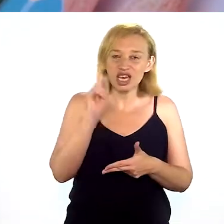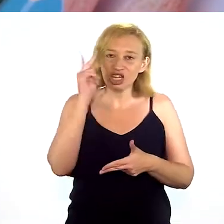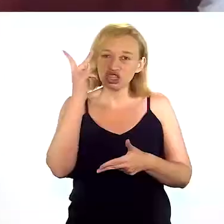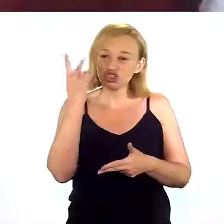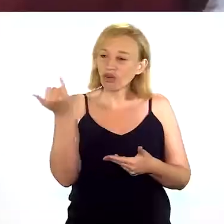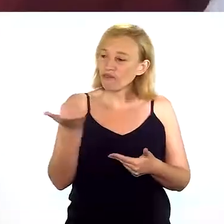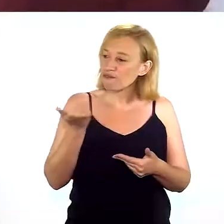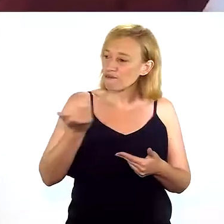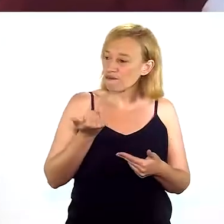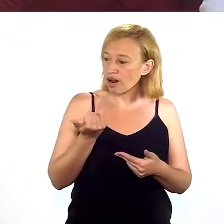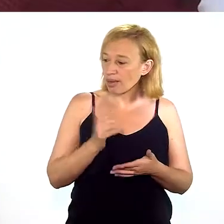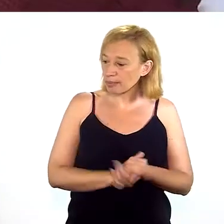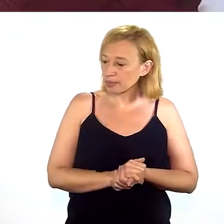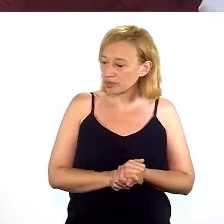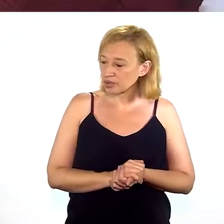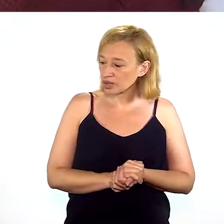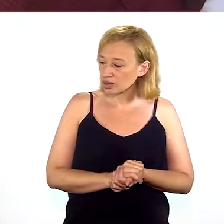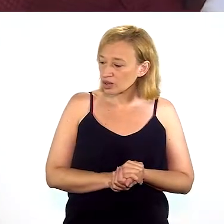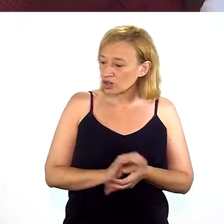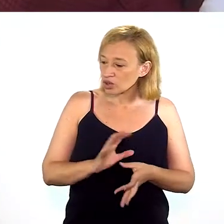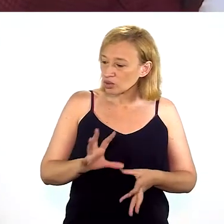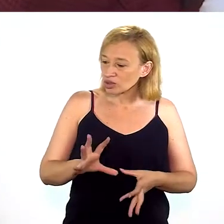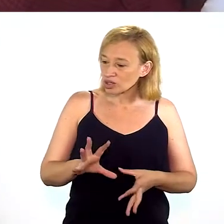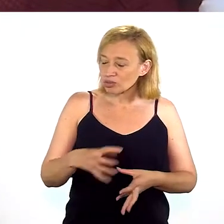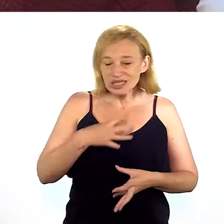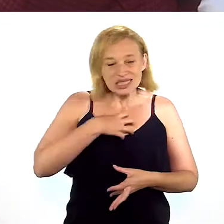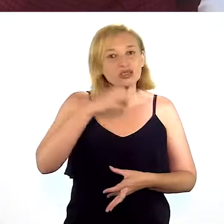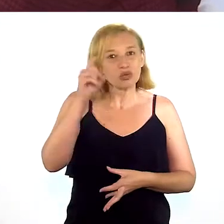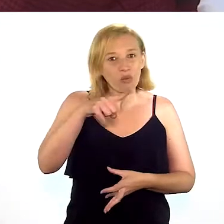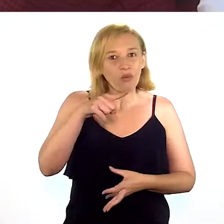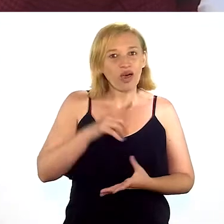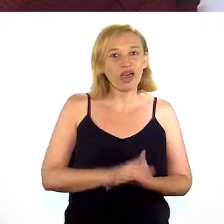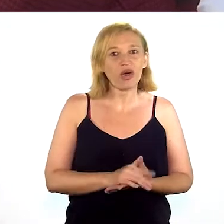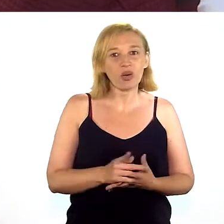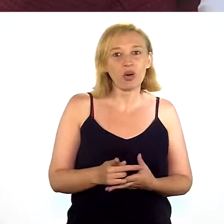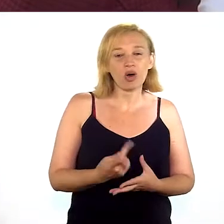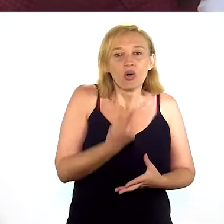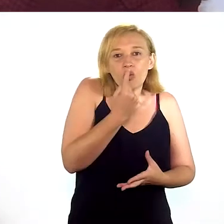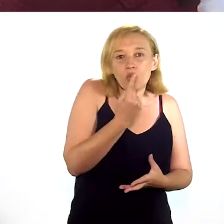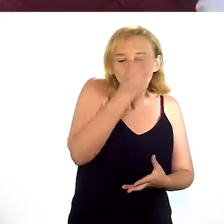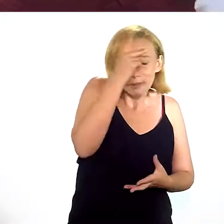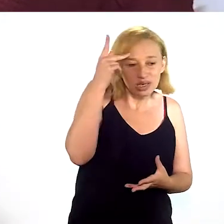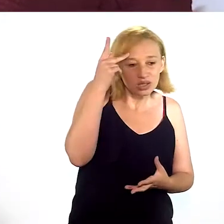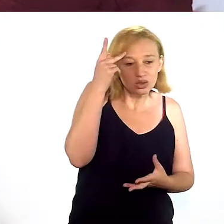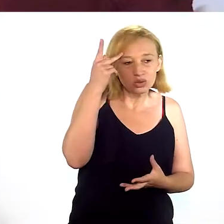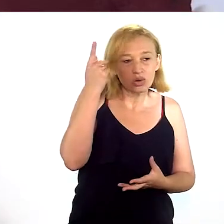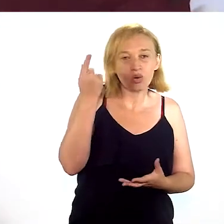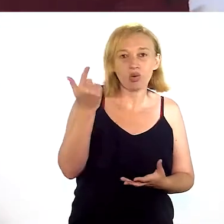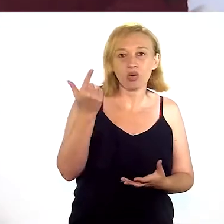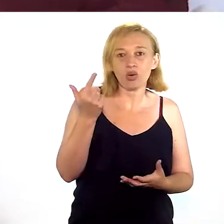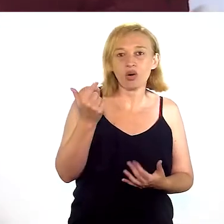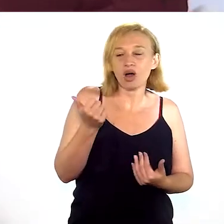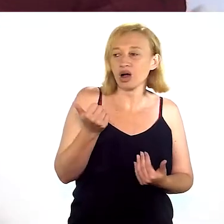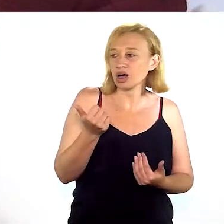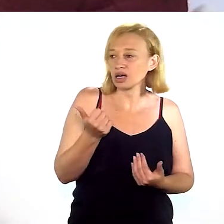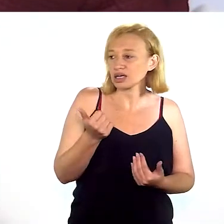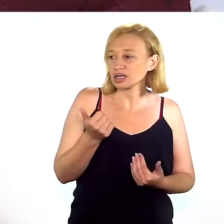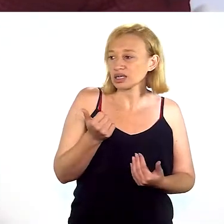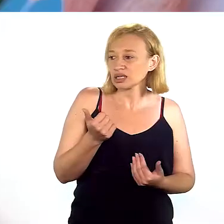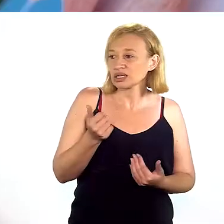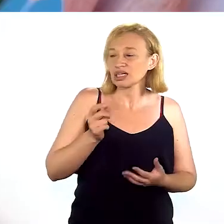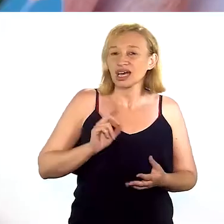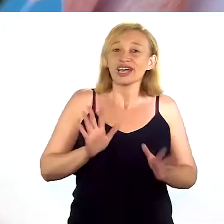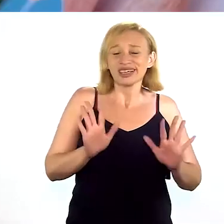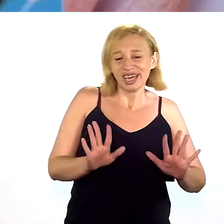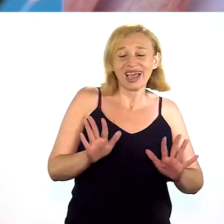quando você me conta essa história, o que me transmite é isso, né? É alguém, e a gente está sempre juntando os